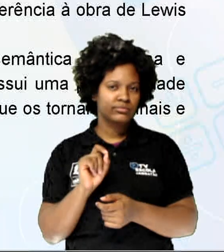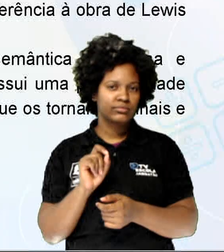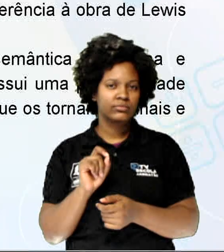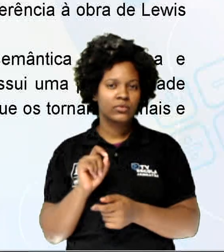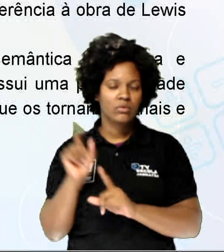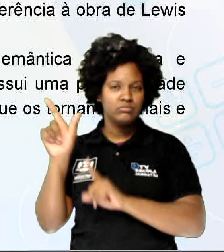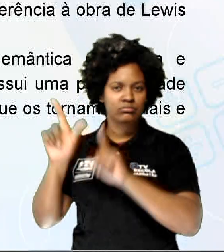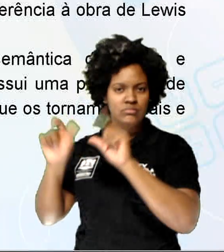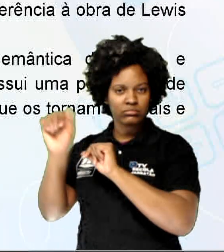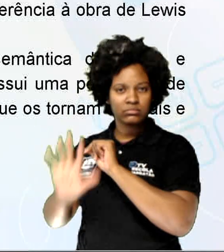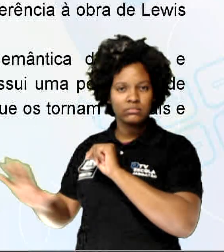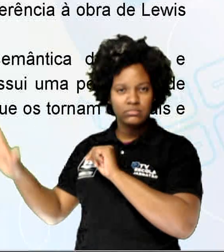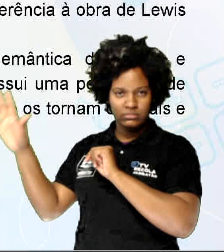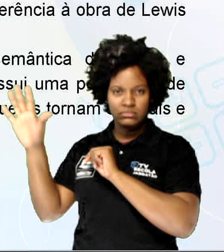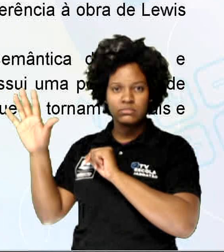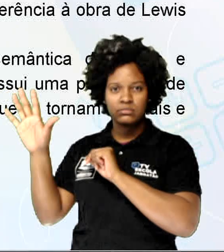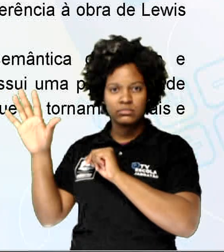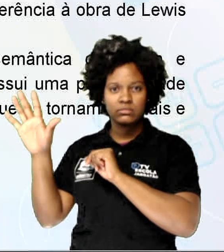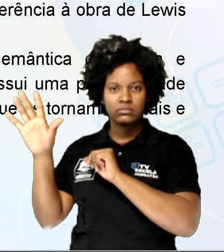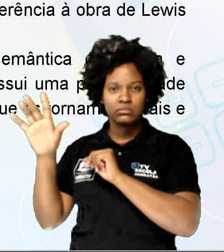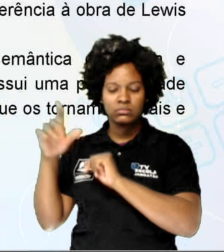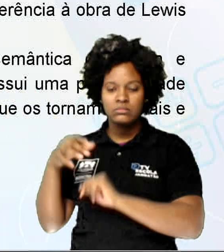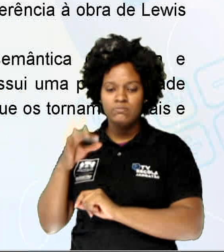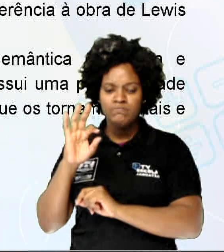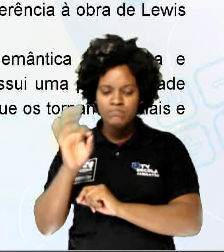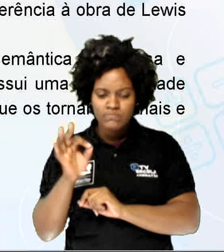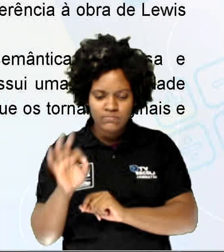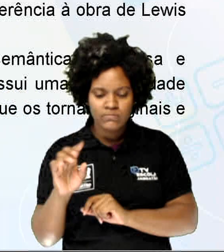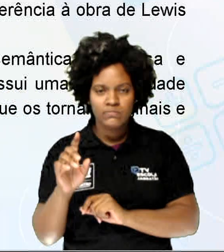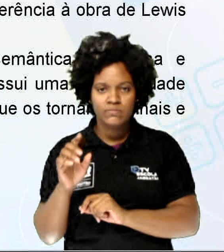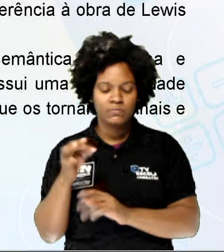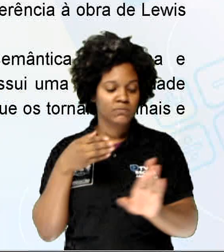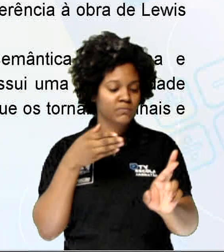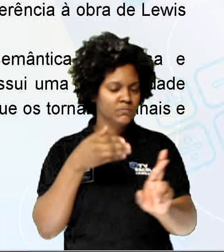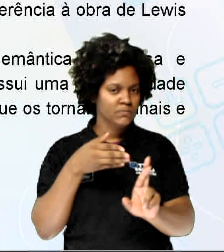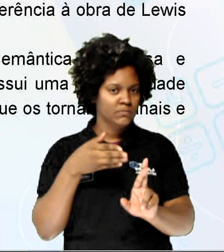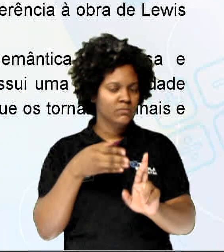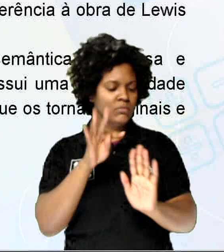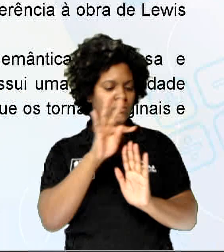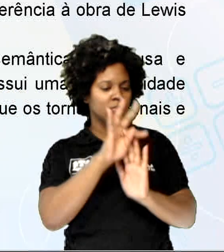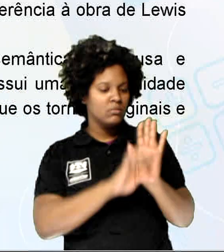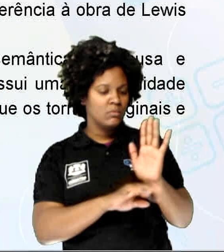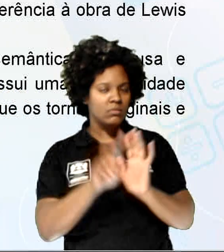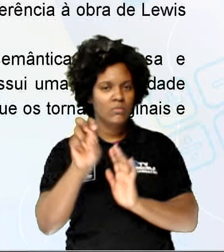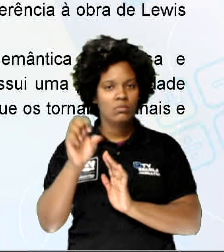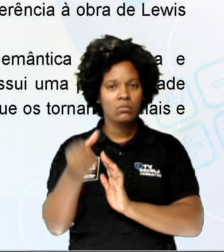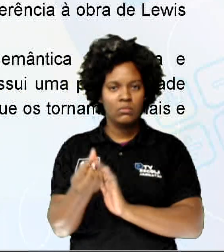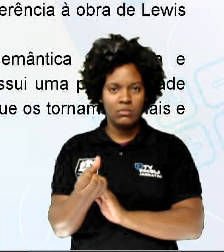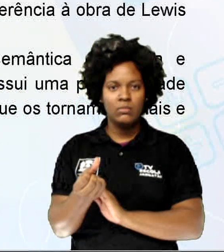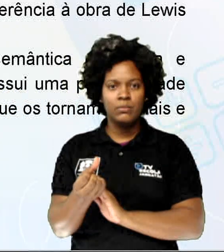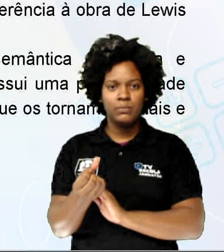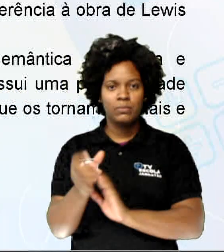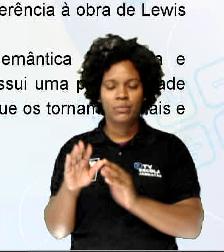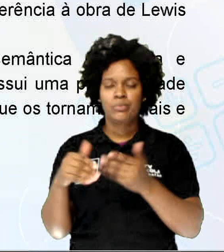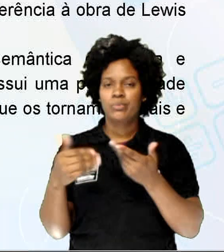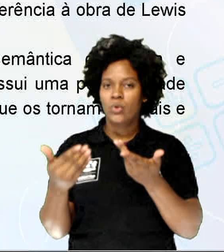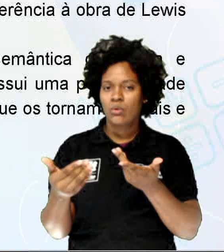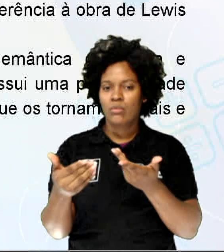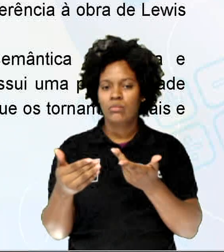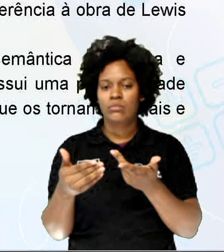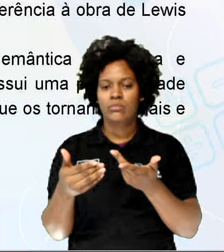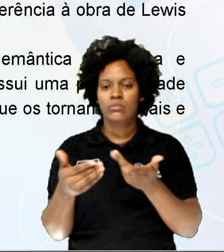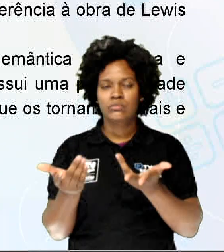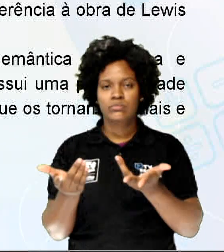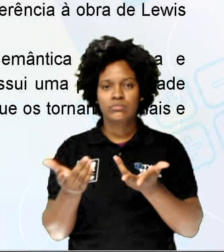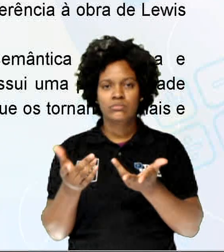na tela de vocês. As assertivas a seguir se referem aos textos 5 e 6, ou seja, tanto a